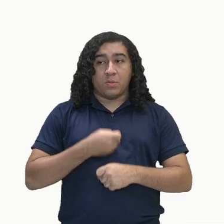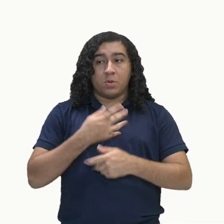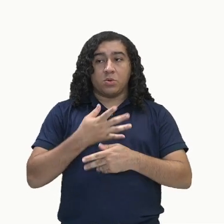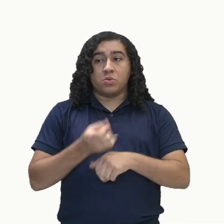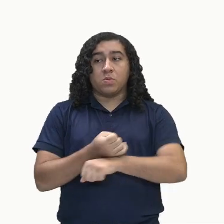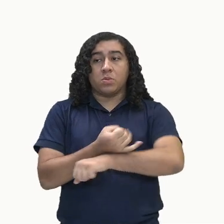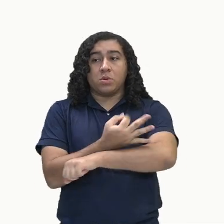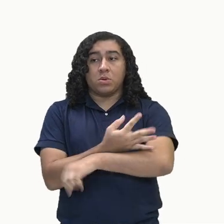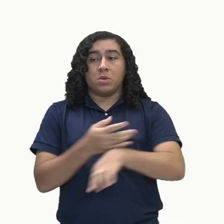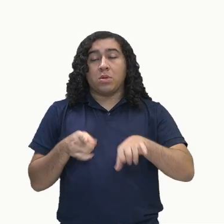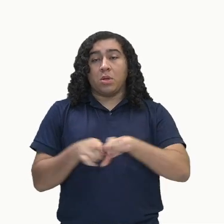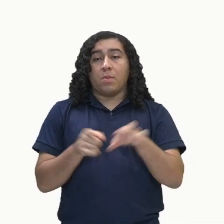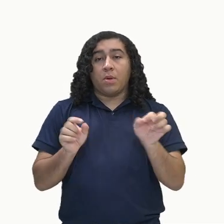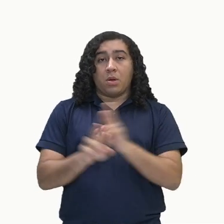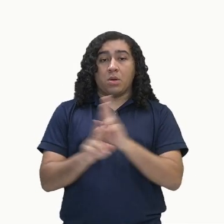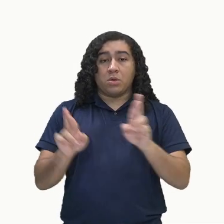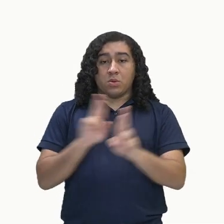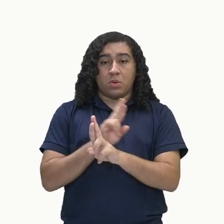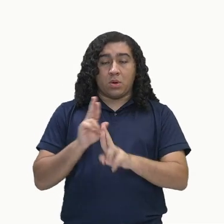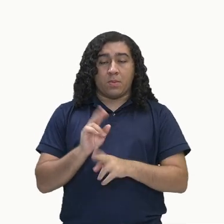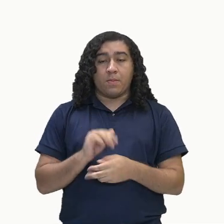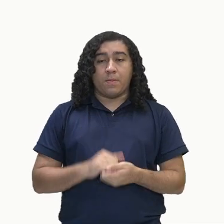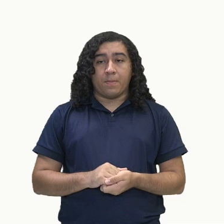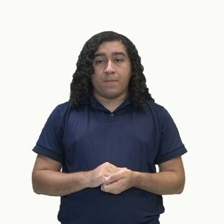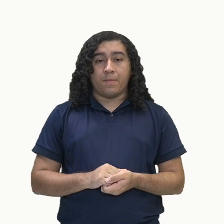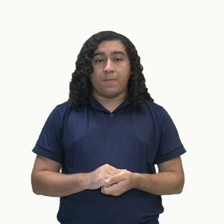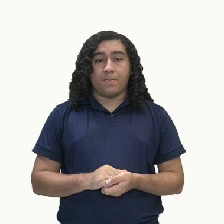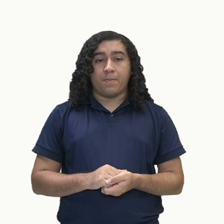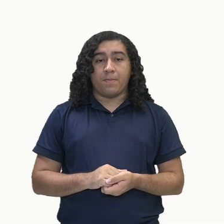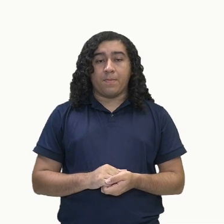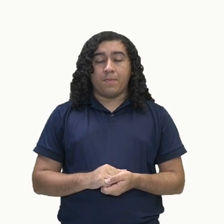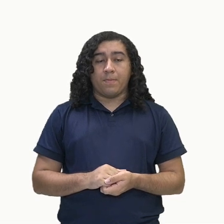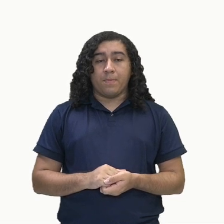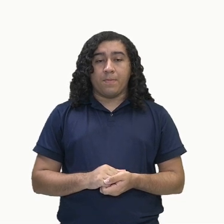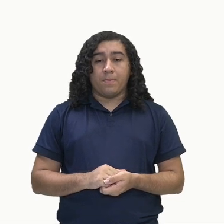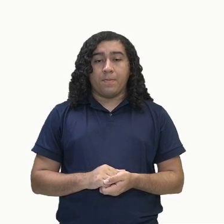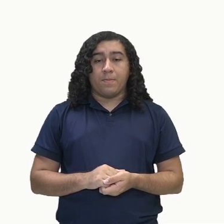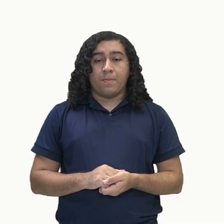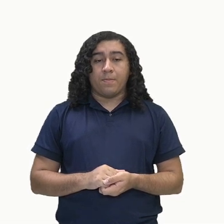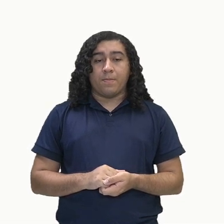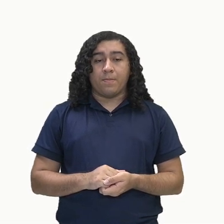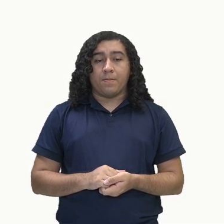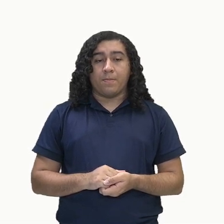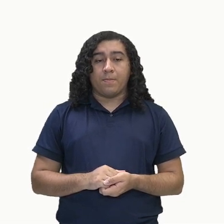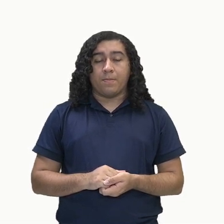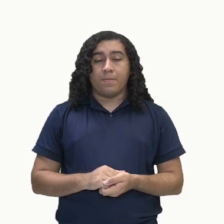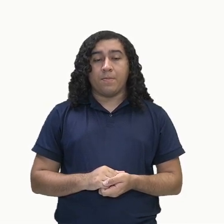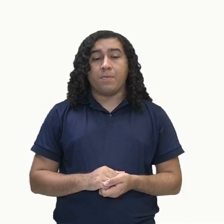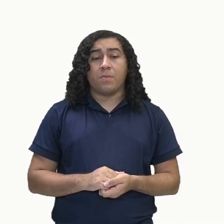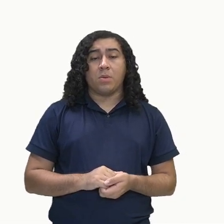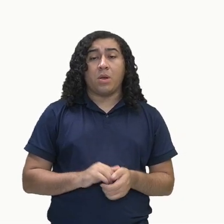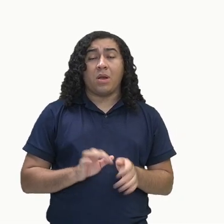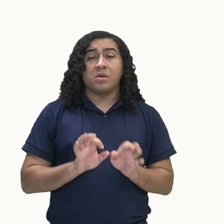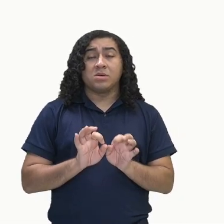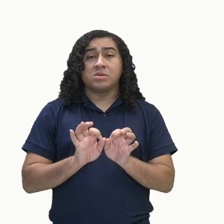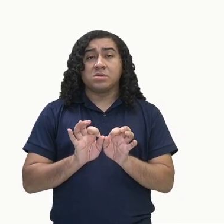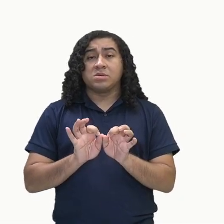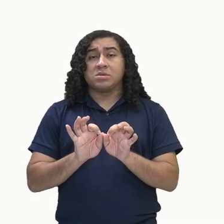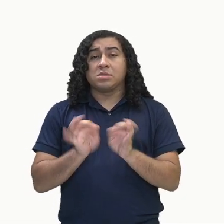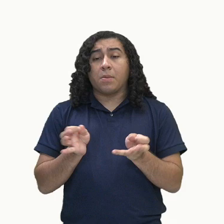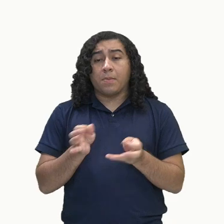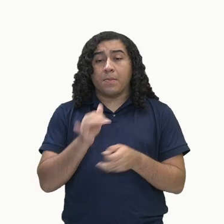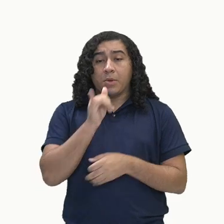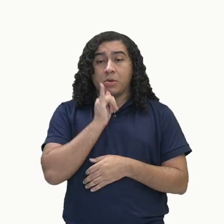expressar, para se relacionar, né? Eu quero te convidar, é uma coisa muito simples. Por exemplo,